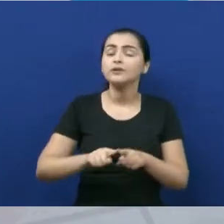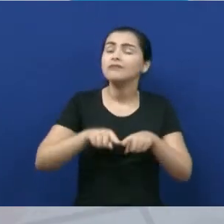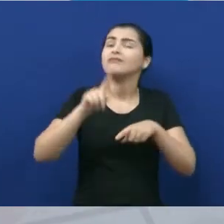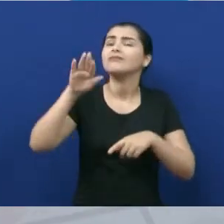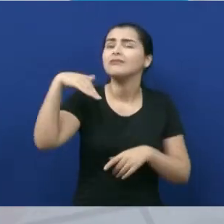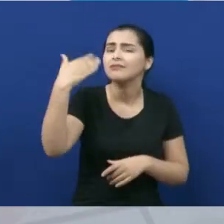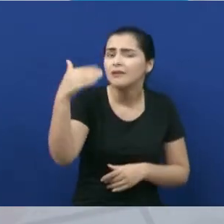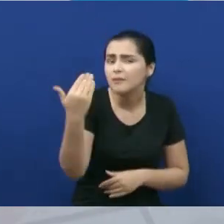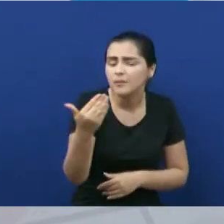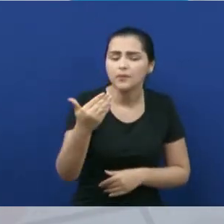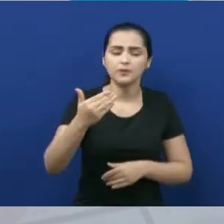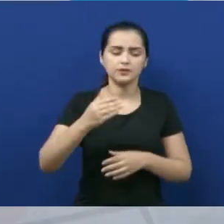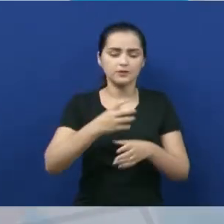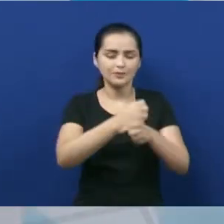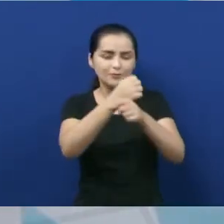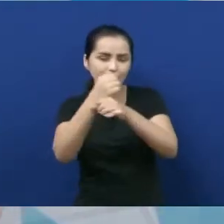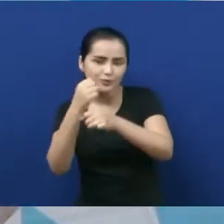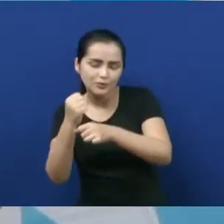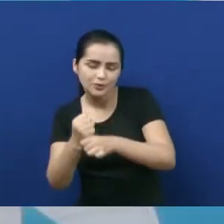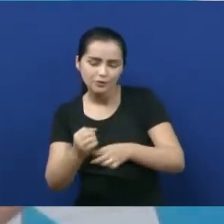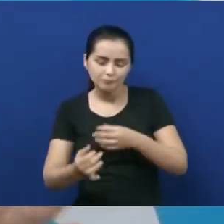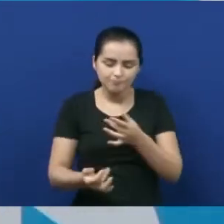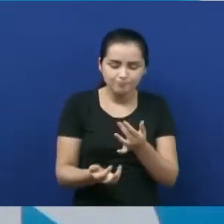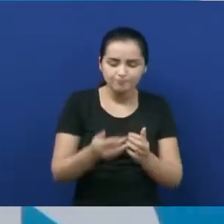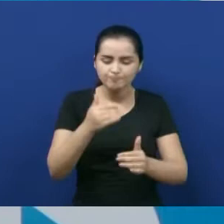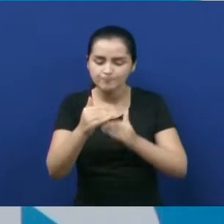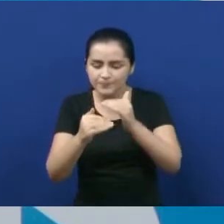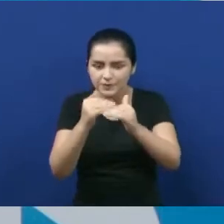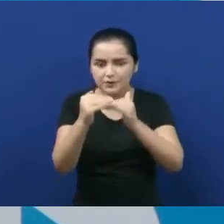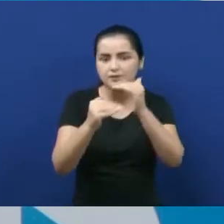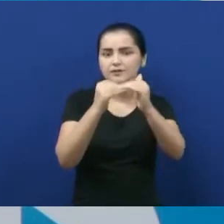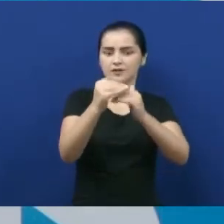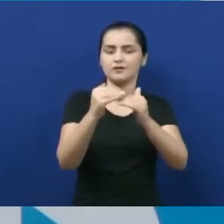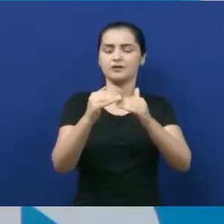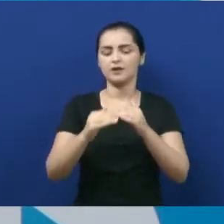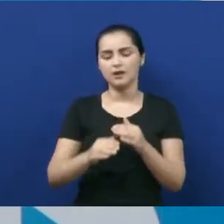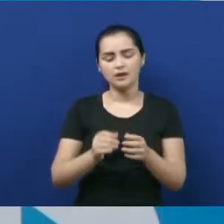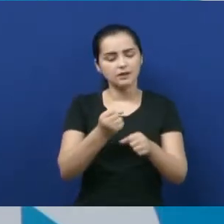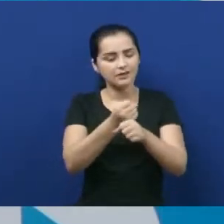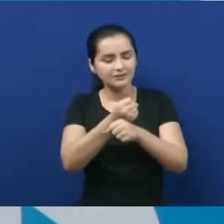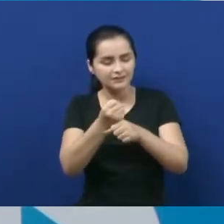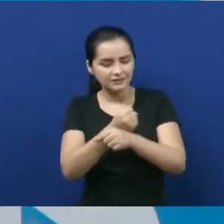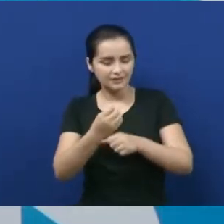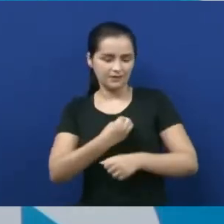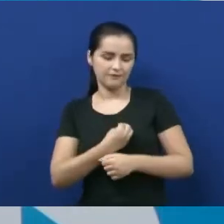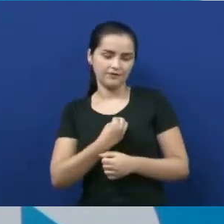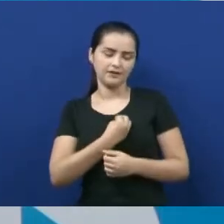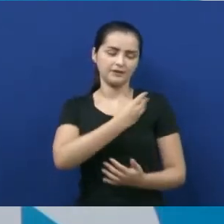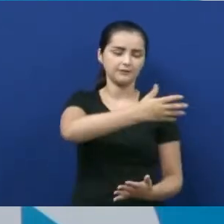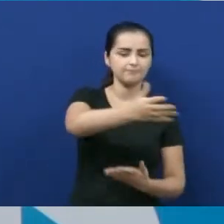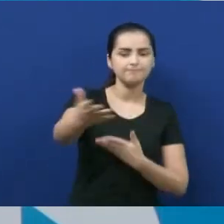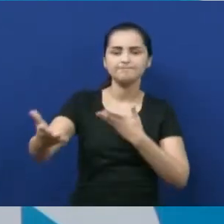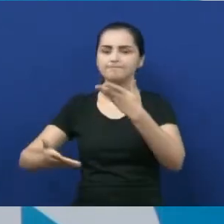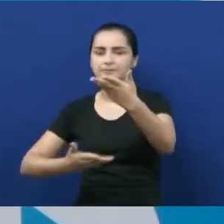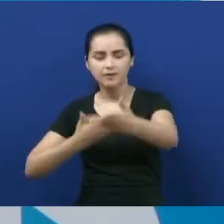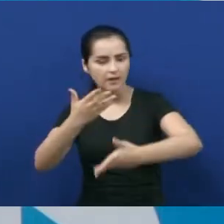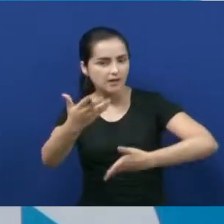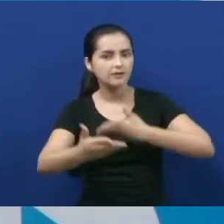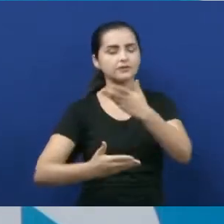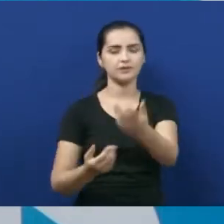essência é construída de uma forma gradual e lentamente durante as suas relações com o universo